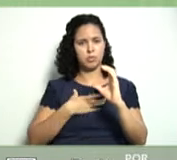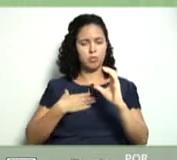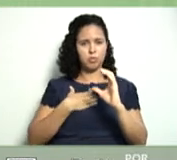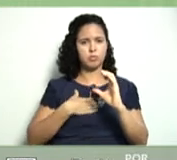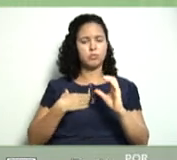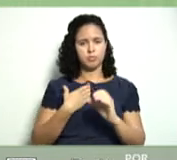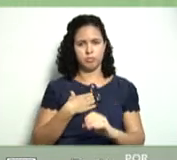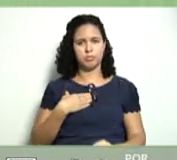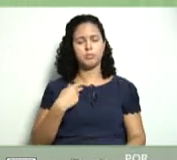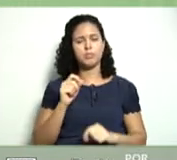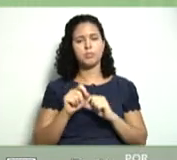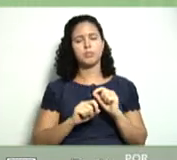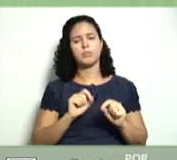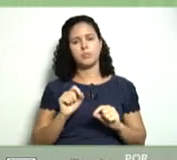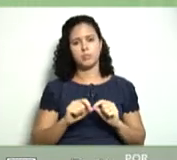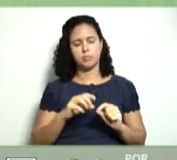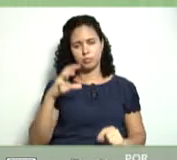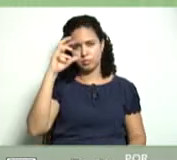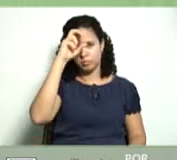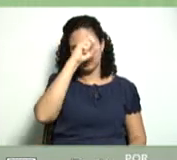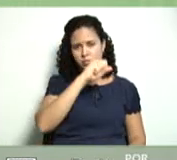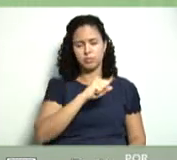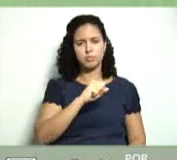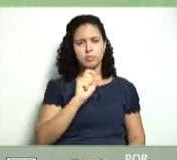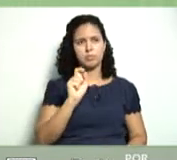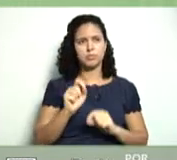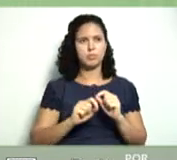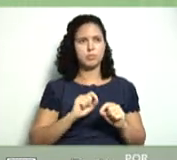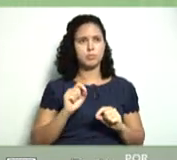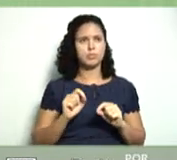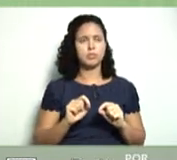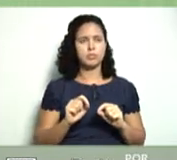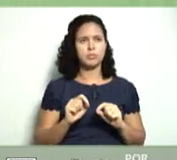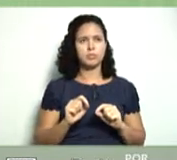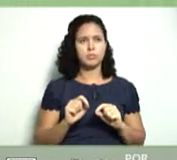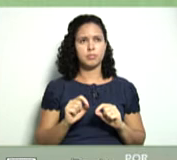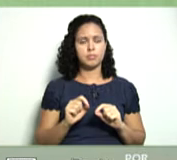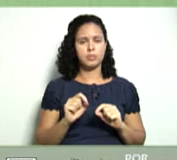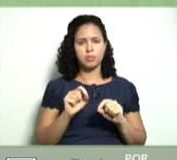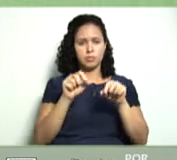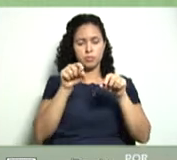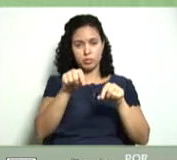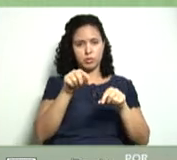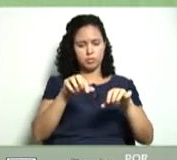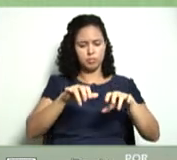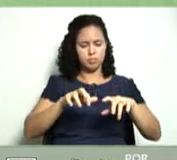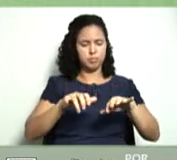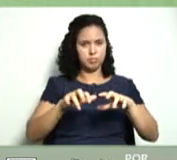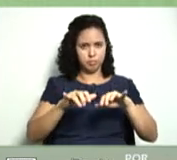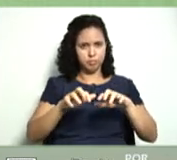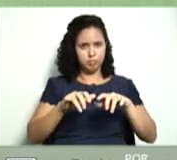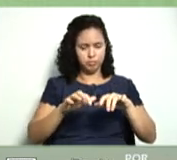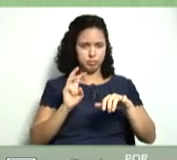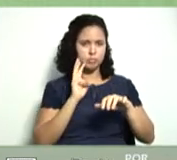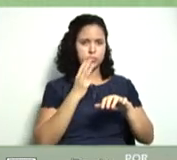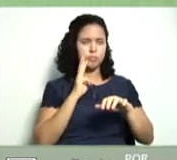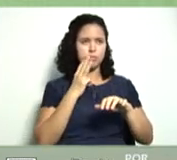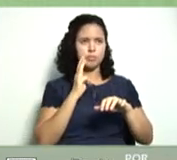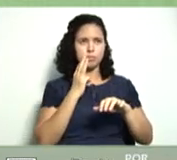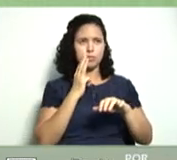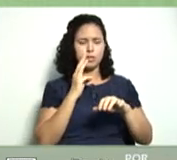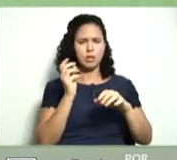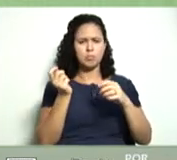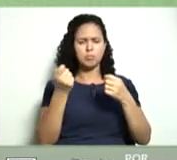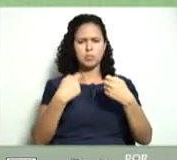alunos aprendam a partir de agora o que é que quando você está digitando algo nuno hoje você não